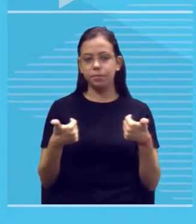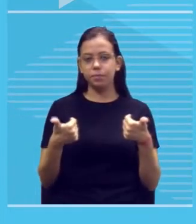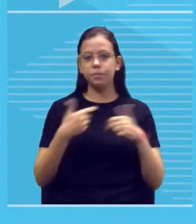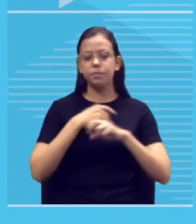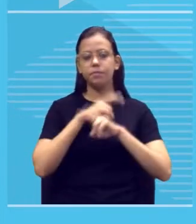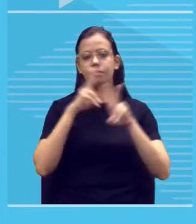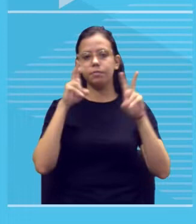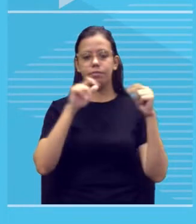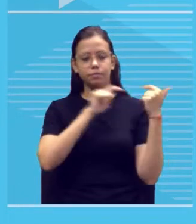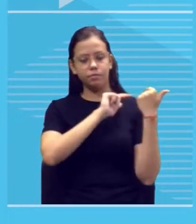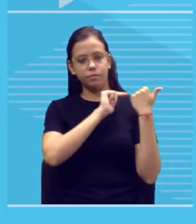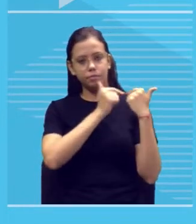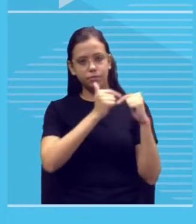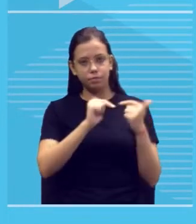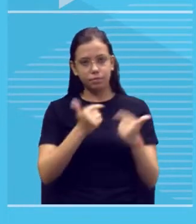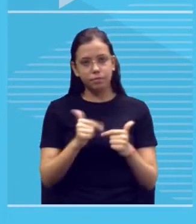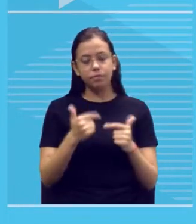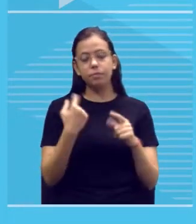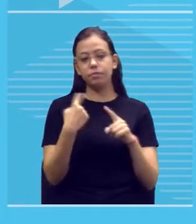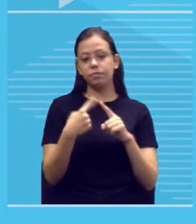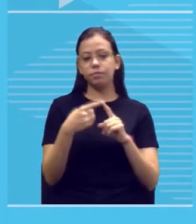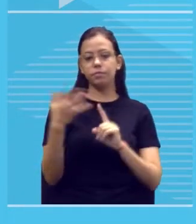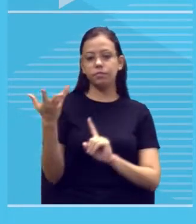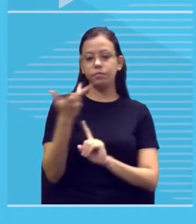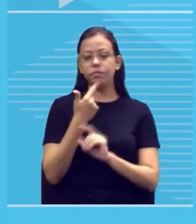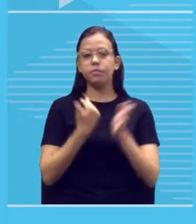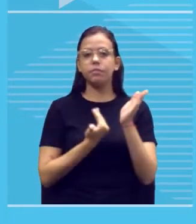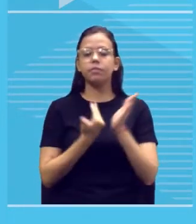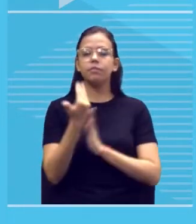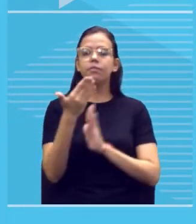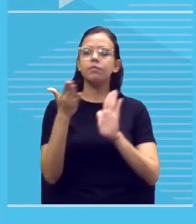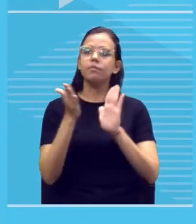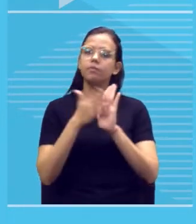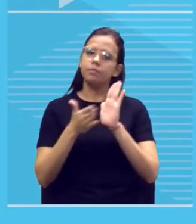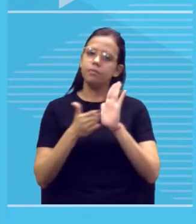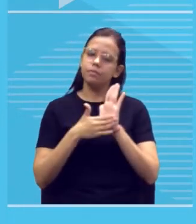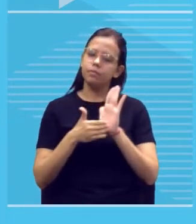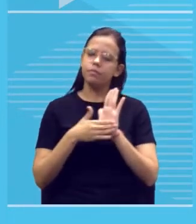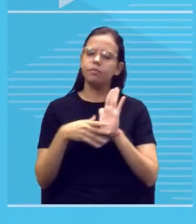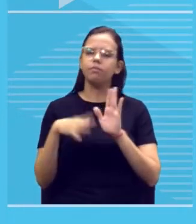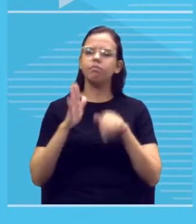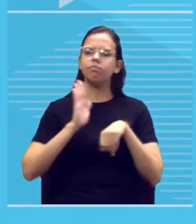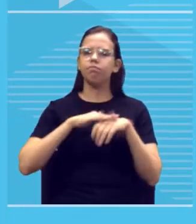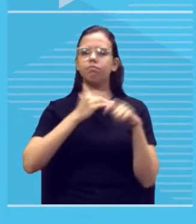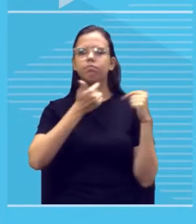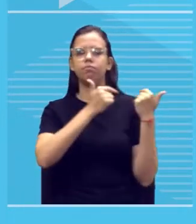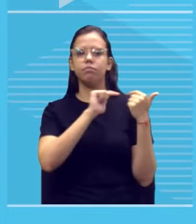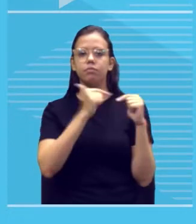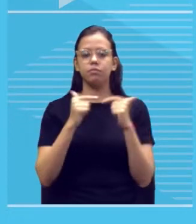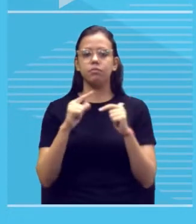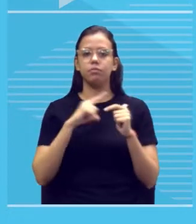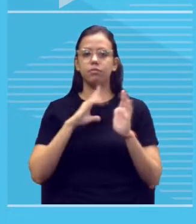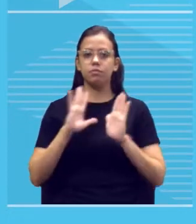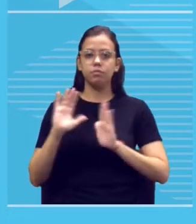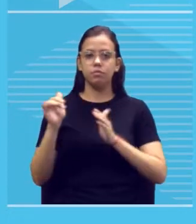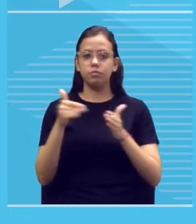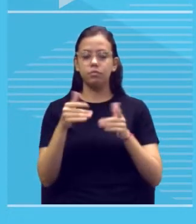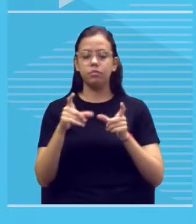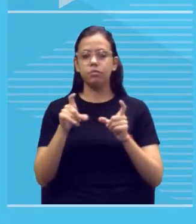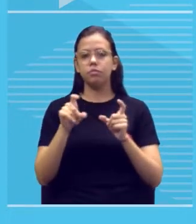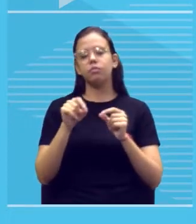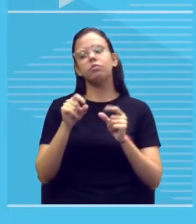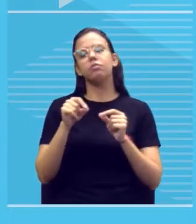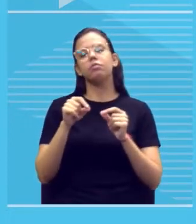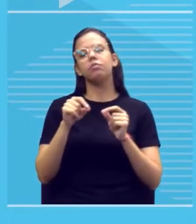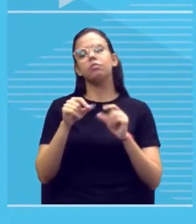questão tradicionalista é a arte começa com um propósito toda tradicional certo voltada aqueles parâmetros